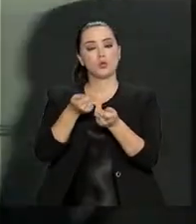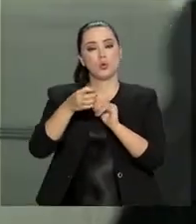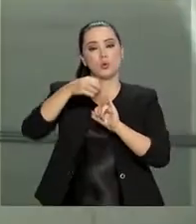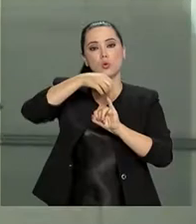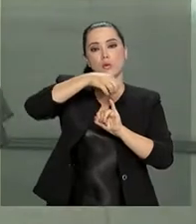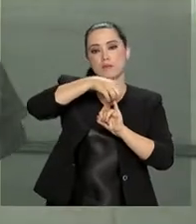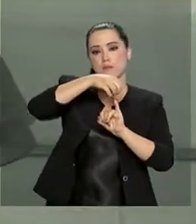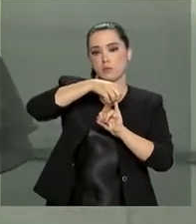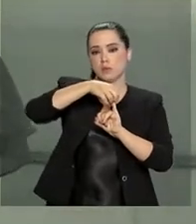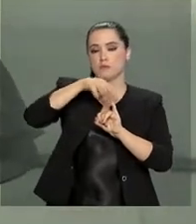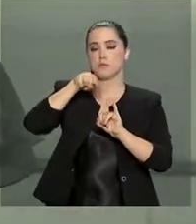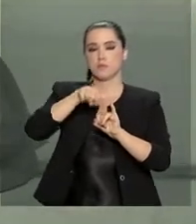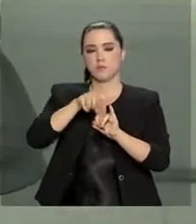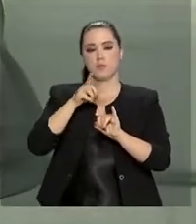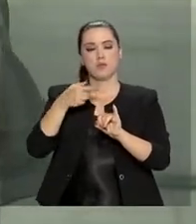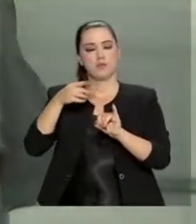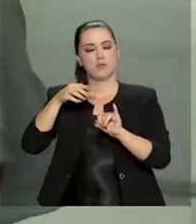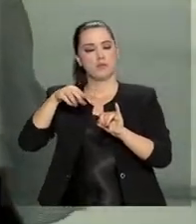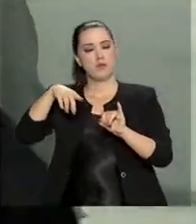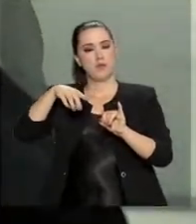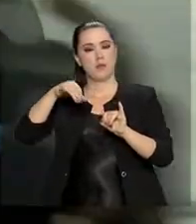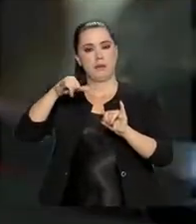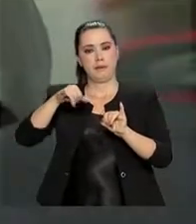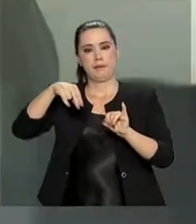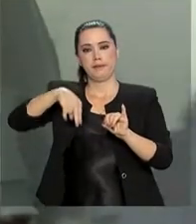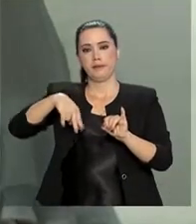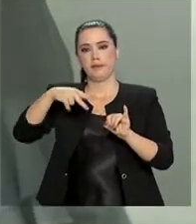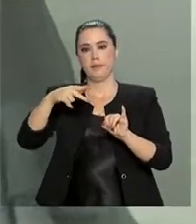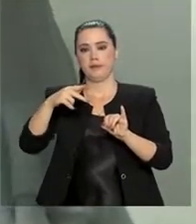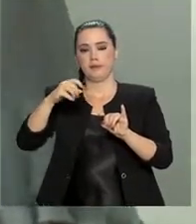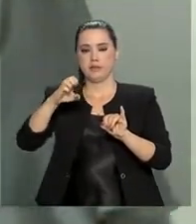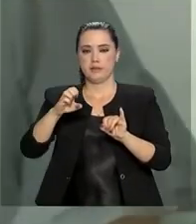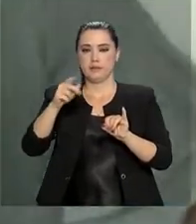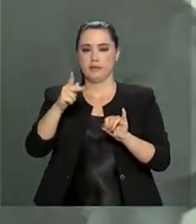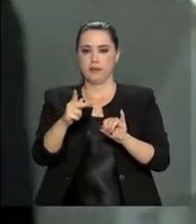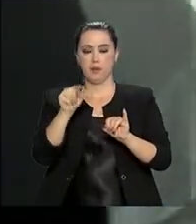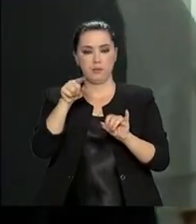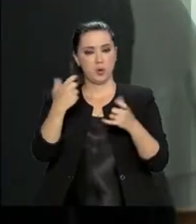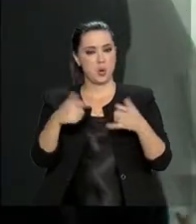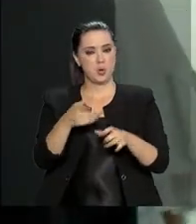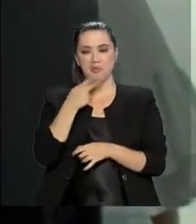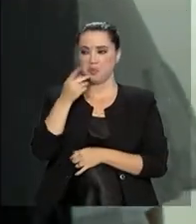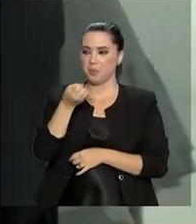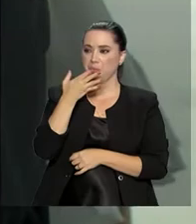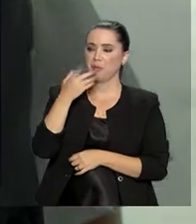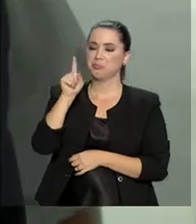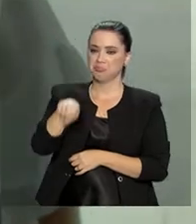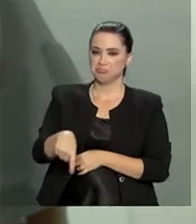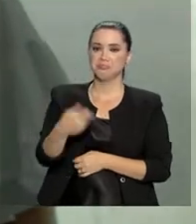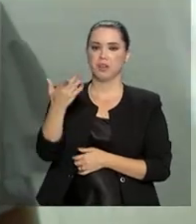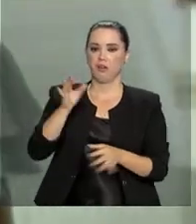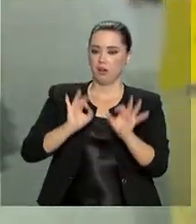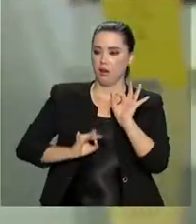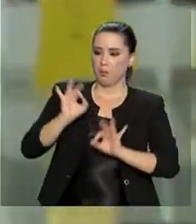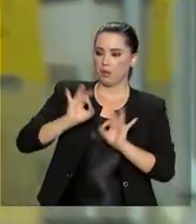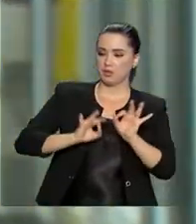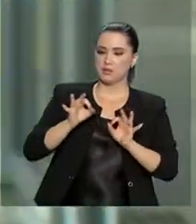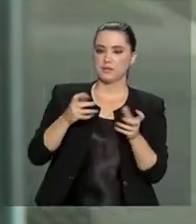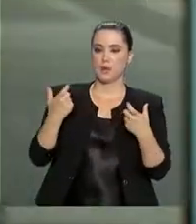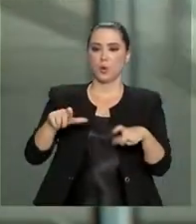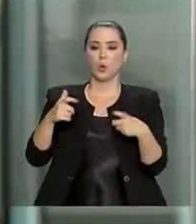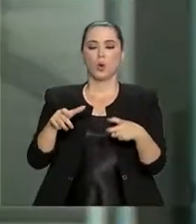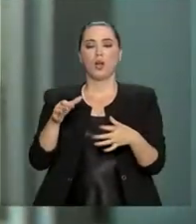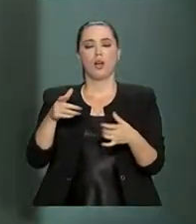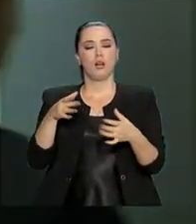Instituto Nacional de Estudos e Pesquisas Educacionais, Anísio Teixeira, onde elogiou a estrutura criada para a realização do